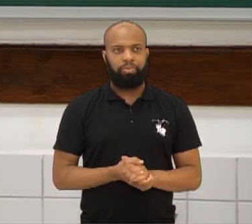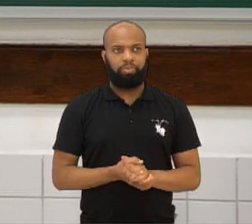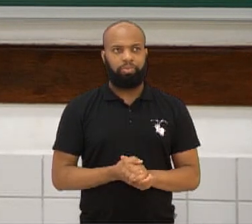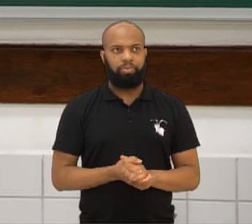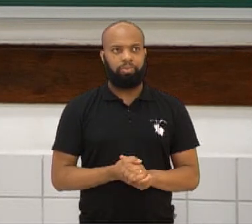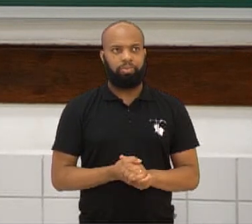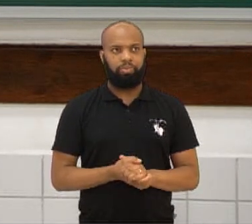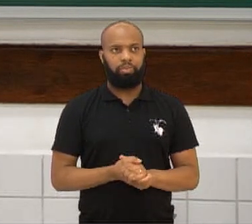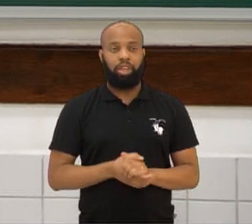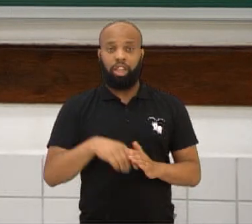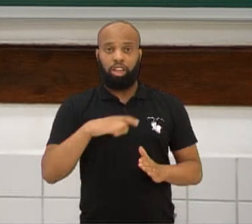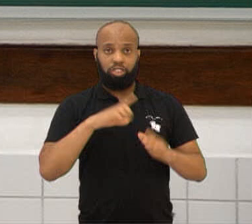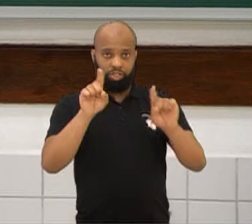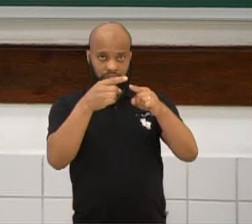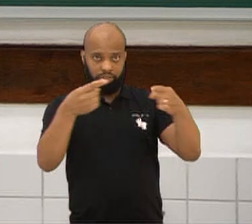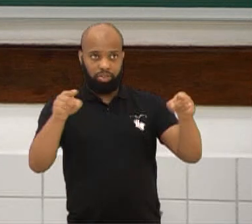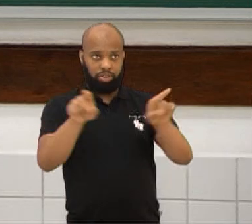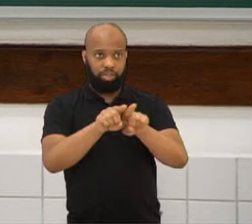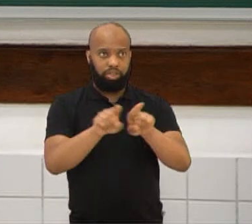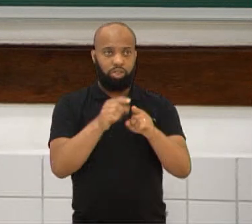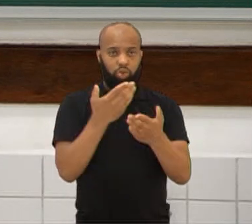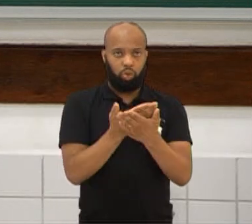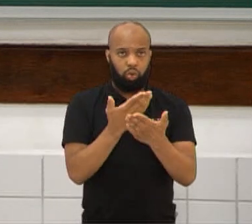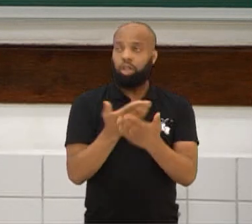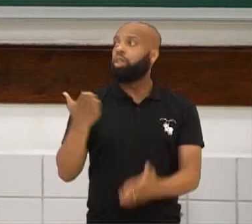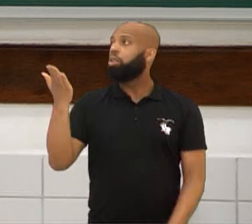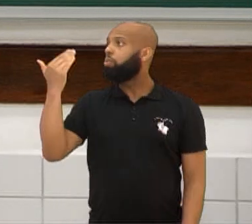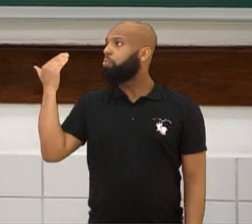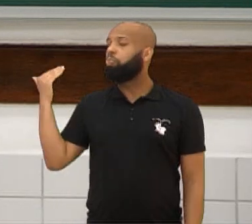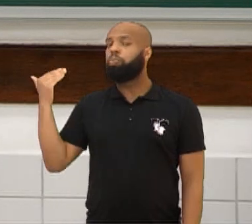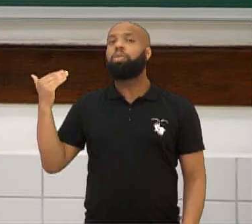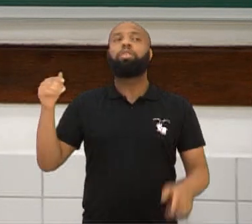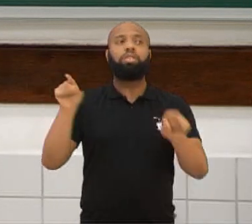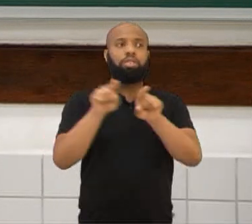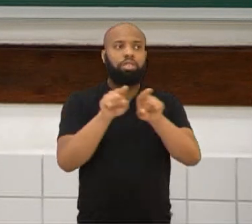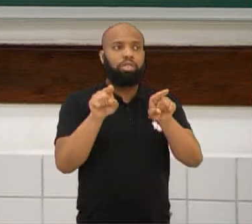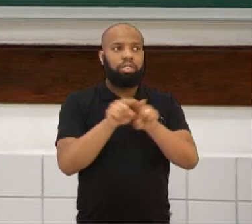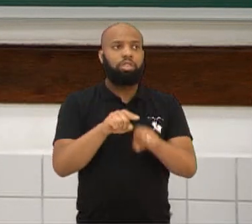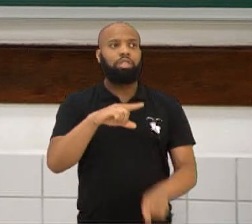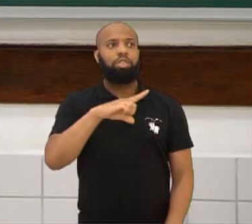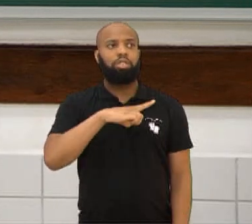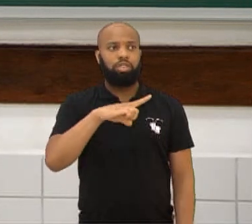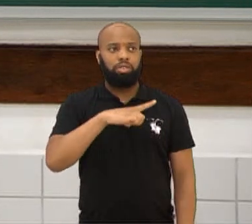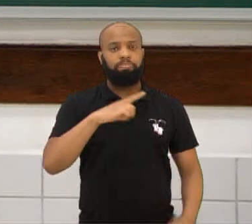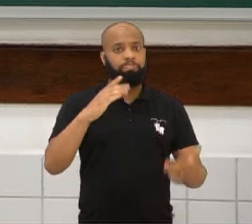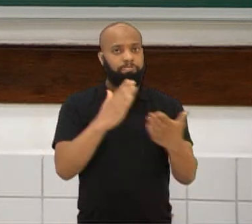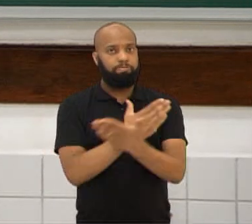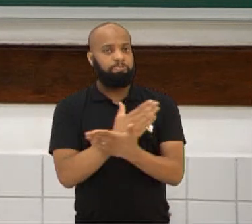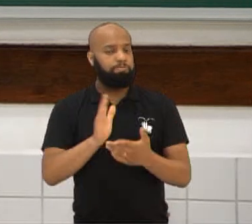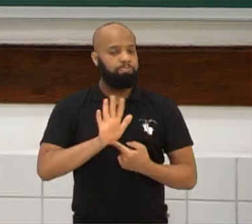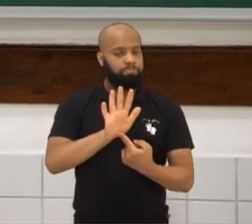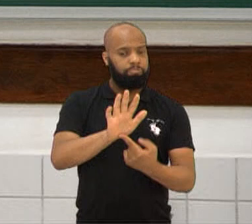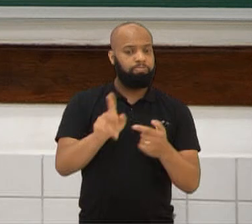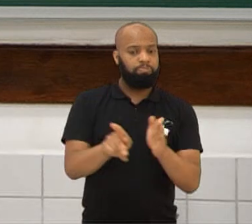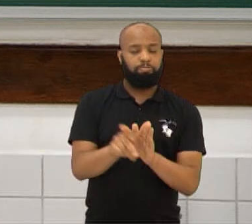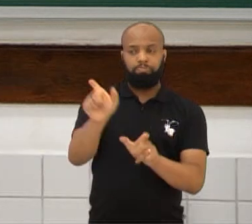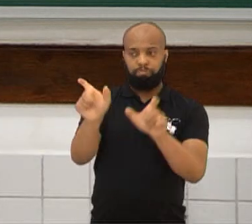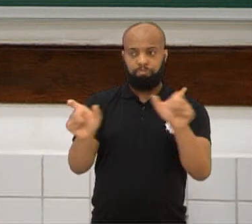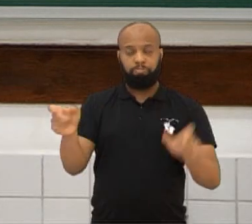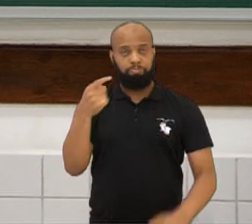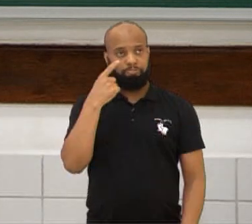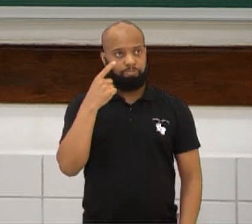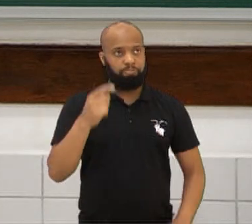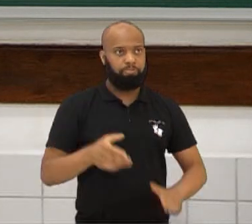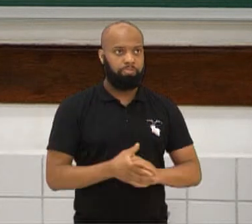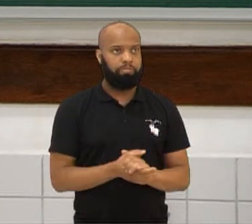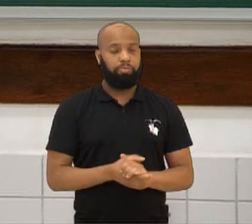Lá na música que nós estávamos trabalhando nas aulas passadas, também tínhamos algumas indicações de pessoas. Vamos ver